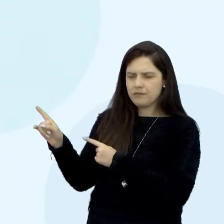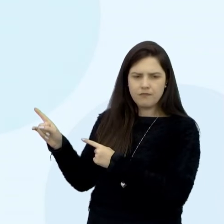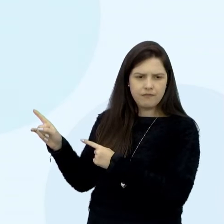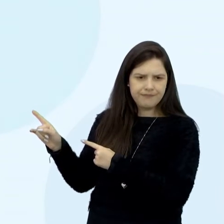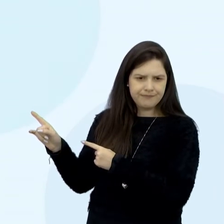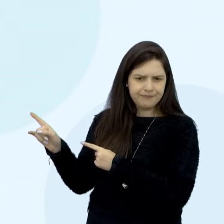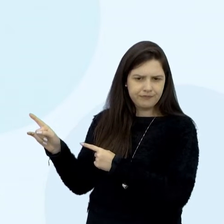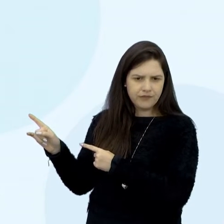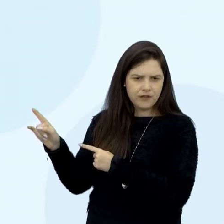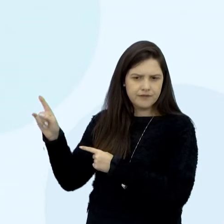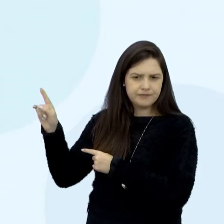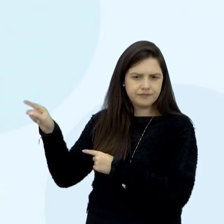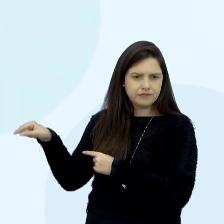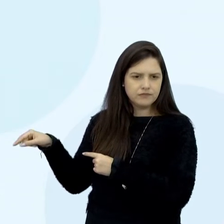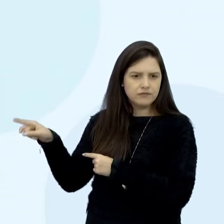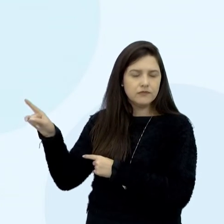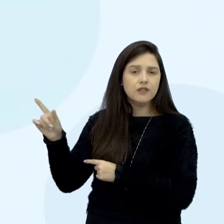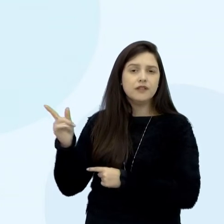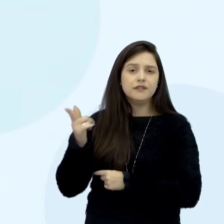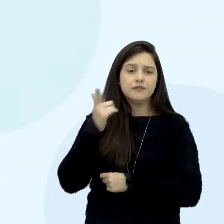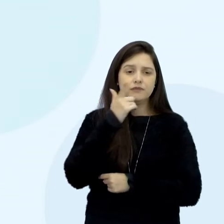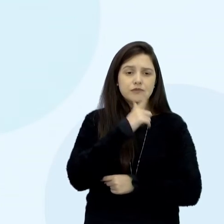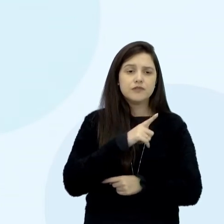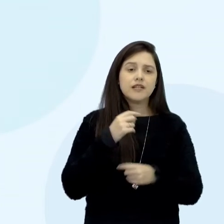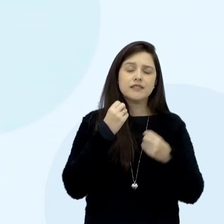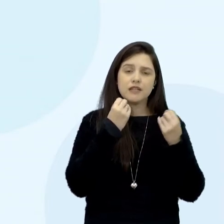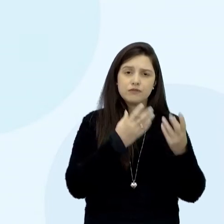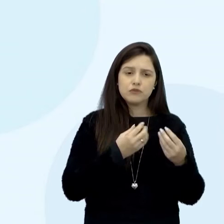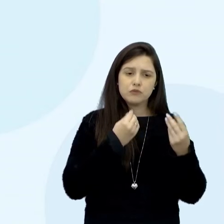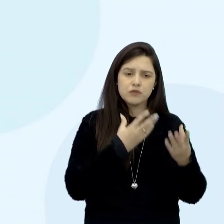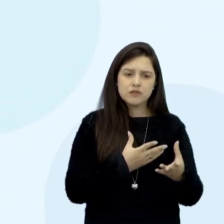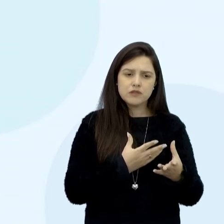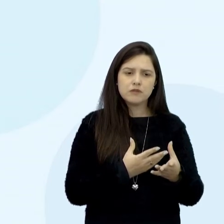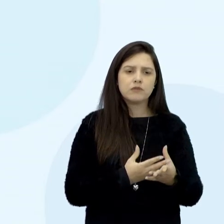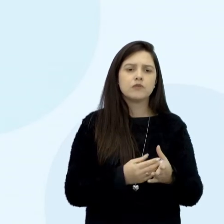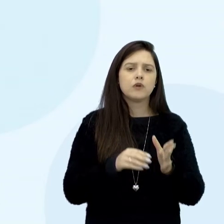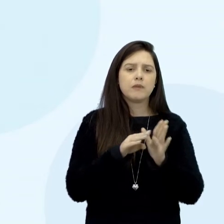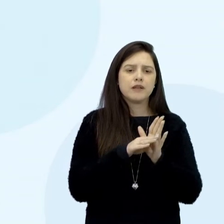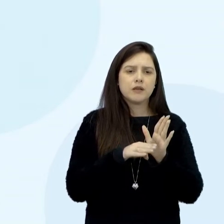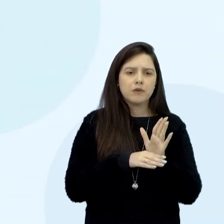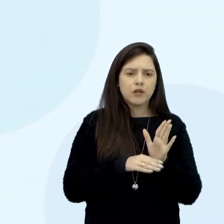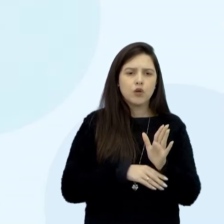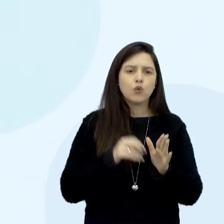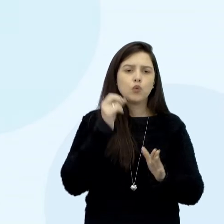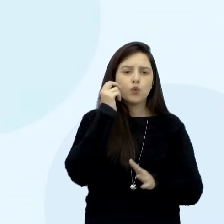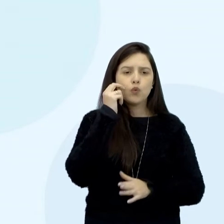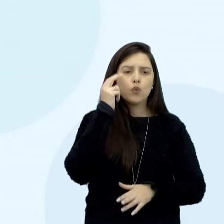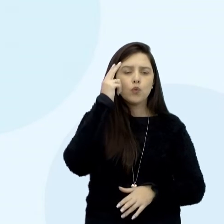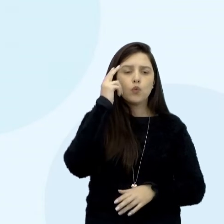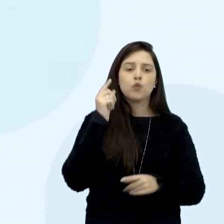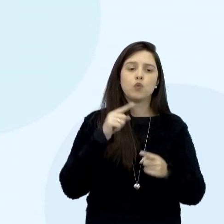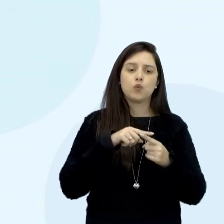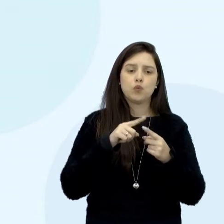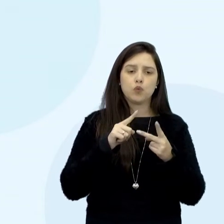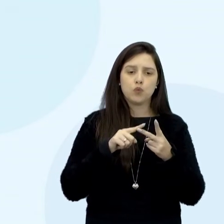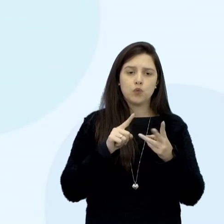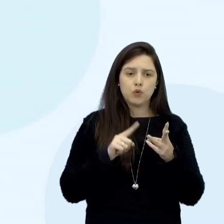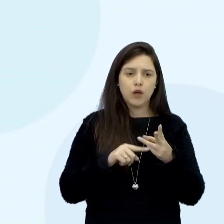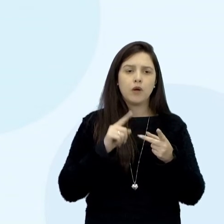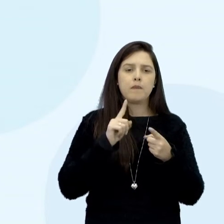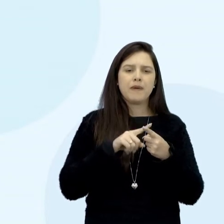só, até no site do IPHAN vocês conseguem essa informação. O patrimônio cultural, ele é composto do quê? De